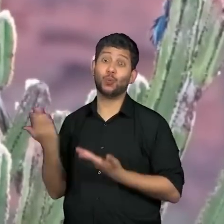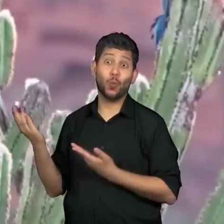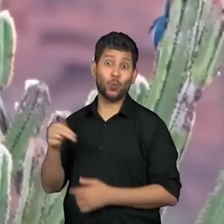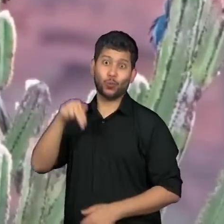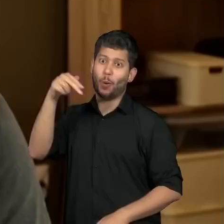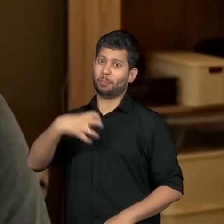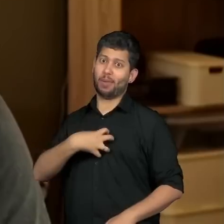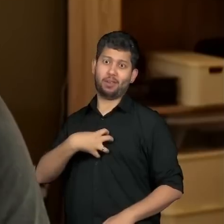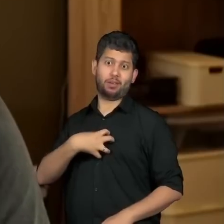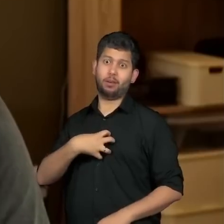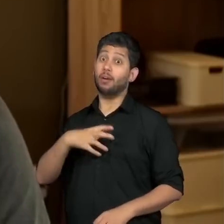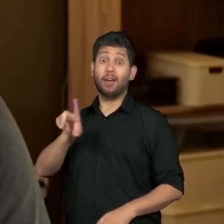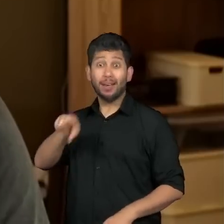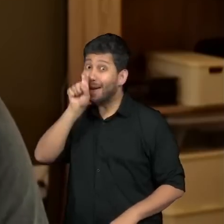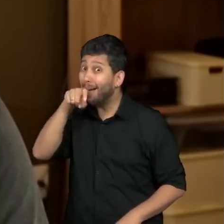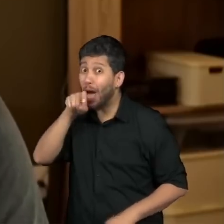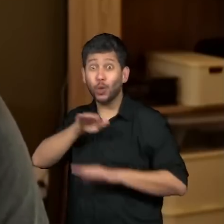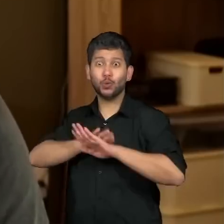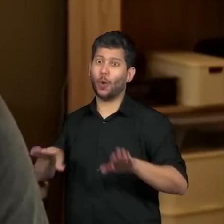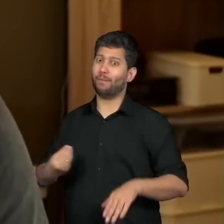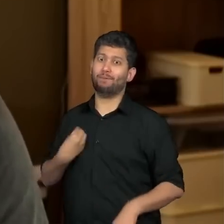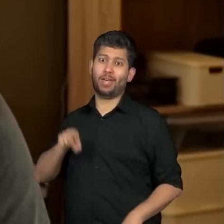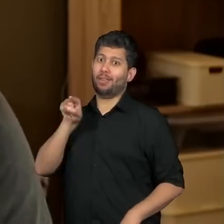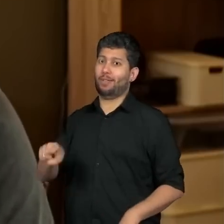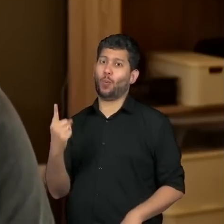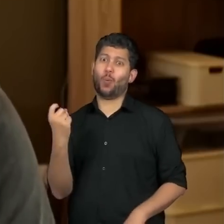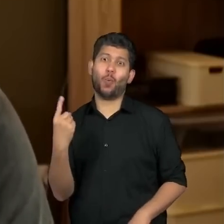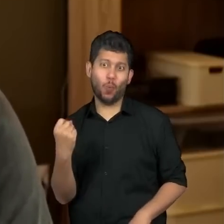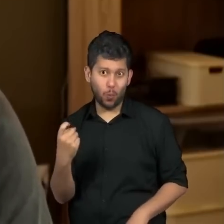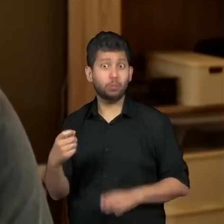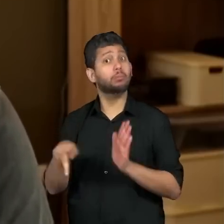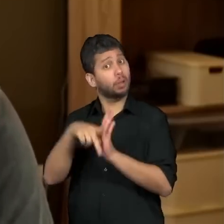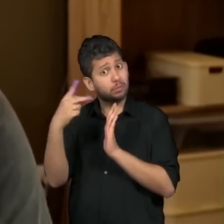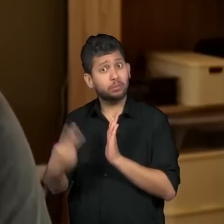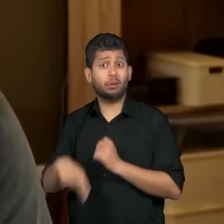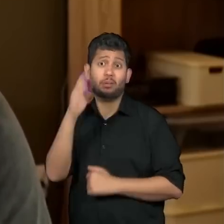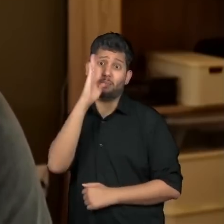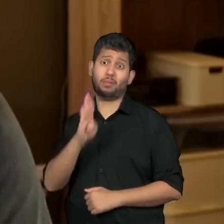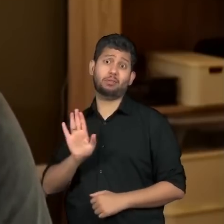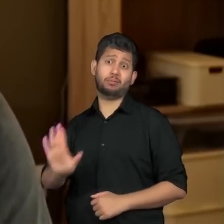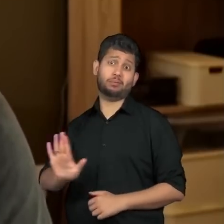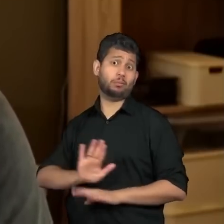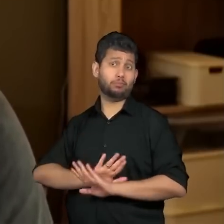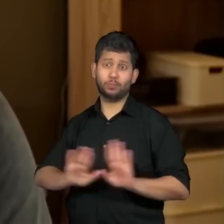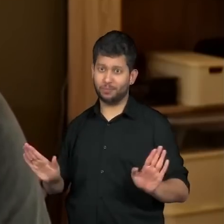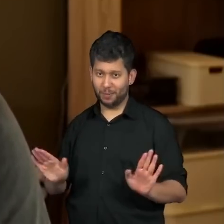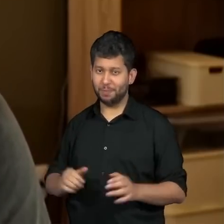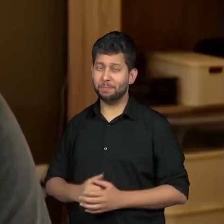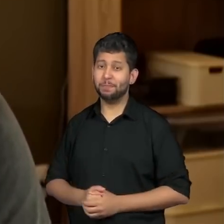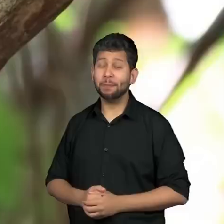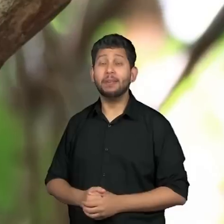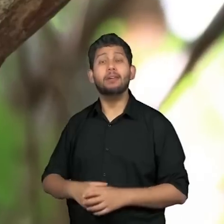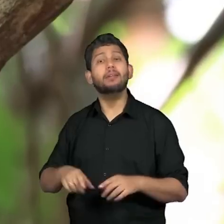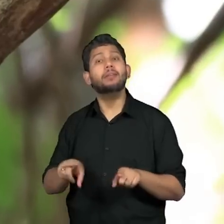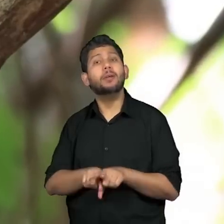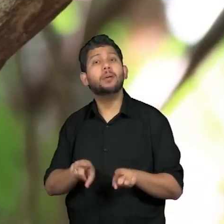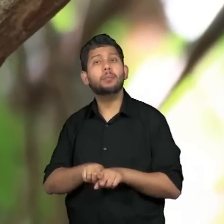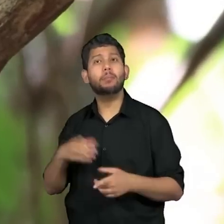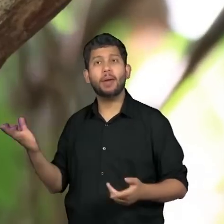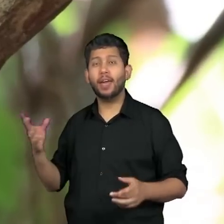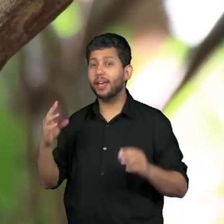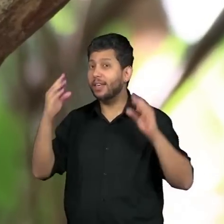da Bahia, que é uma arara também genuinamente brasileira e genuinamente baiana, só ocorre no estado da Bahia.